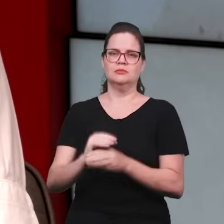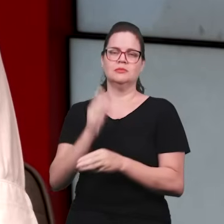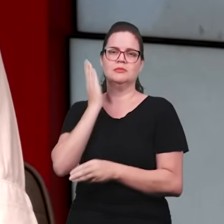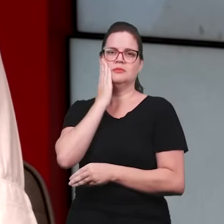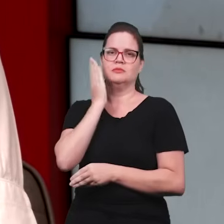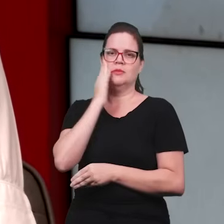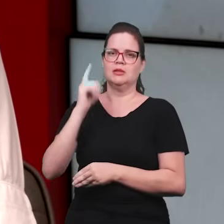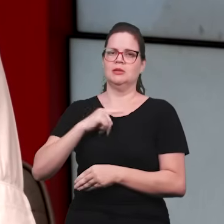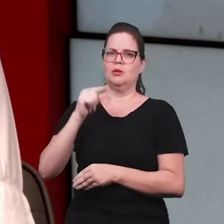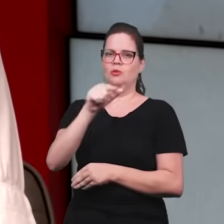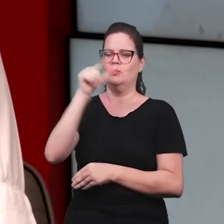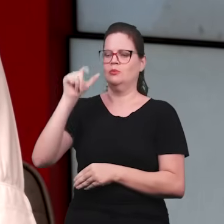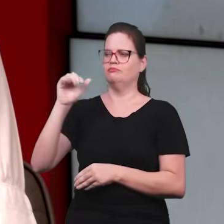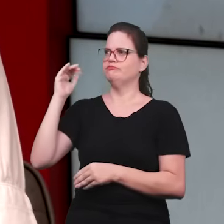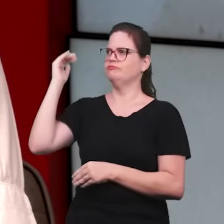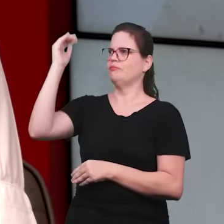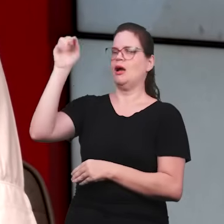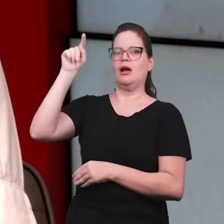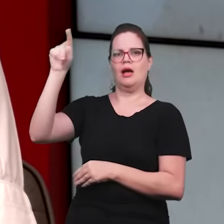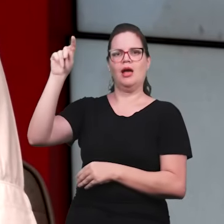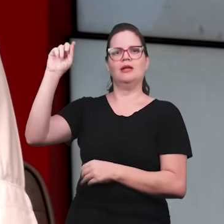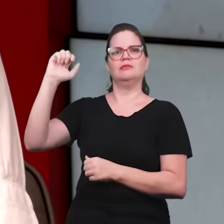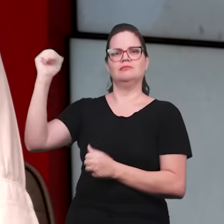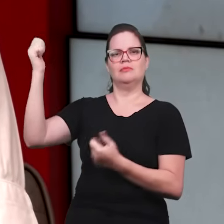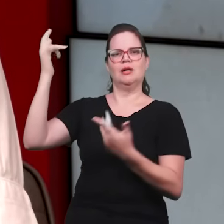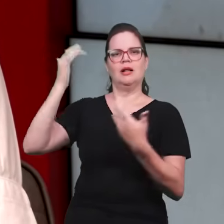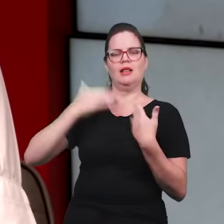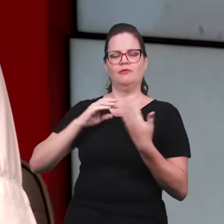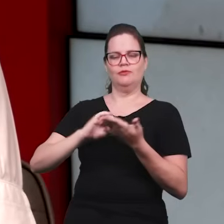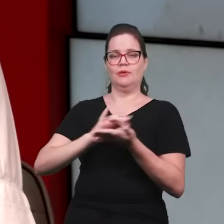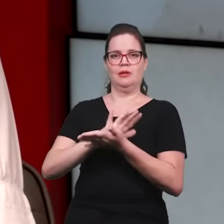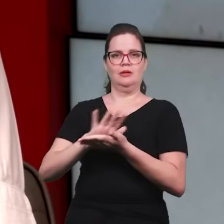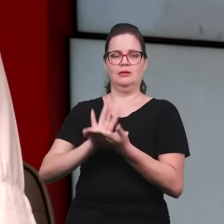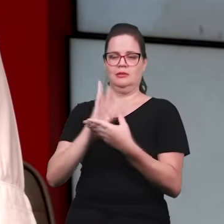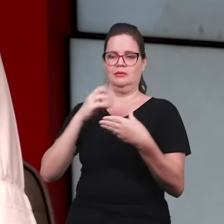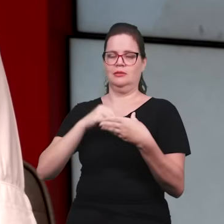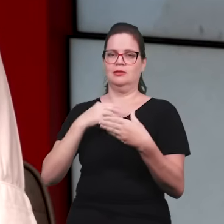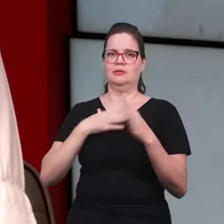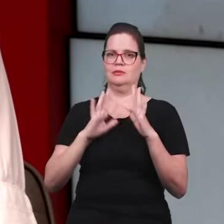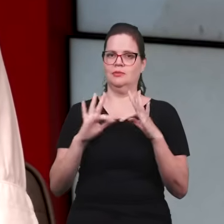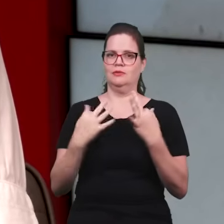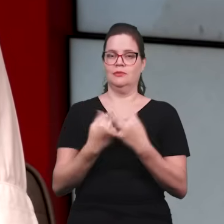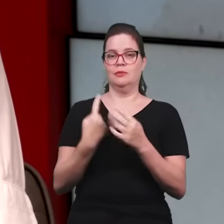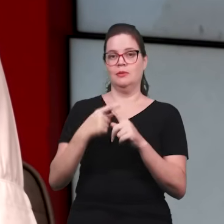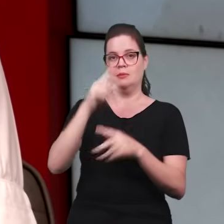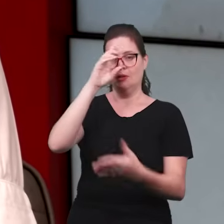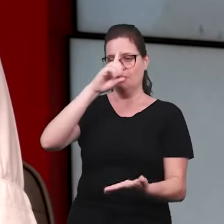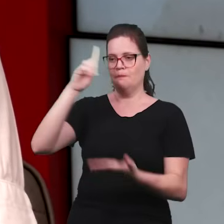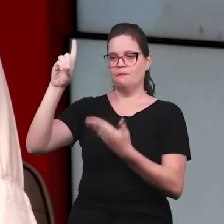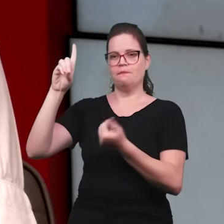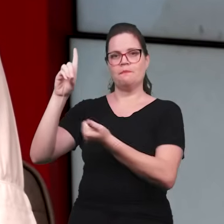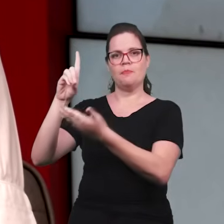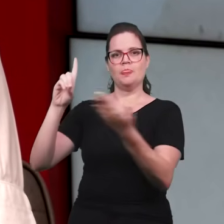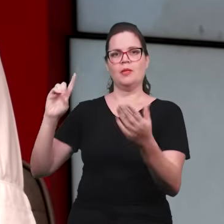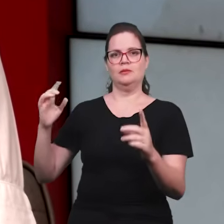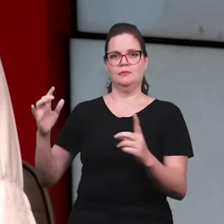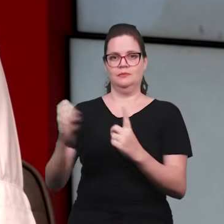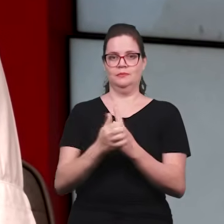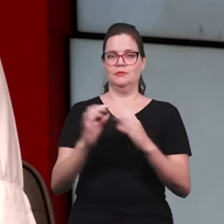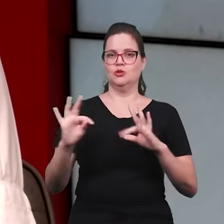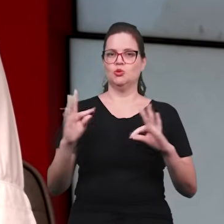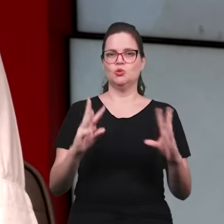pastor que não vai deixar faltar nada dentro do seu lar, que tem um Deus que é o Deus da provisão. A palavra fala que nunca viu um